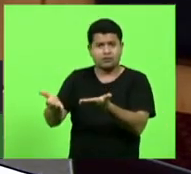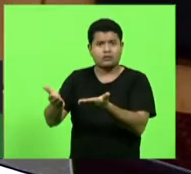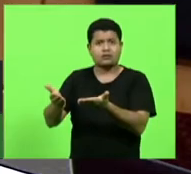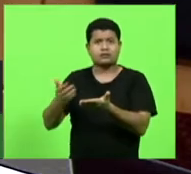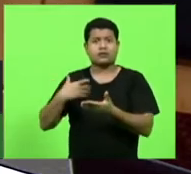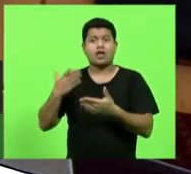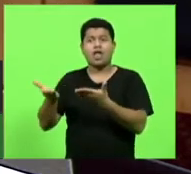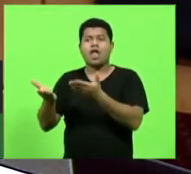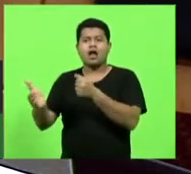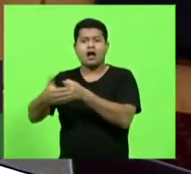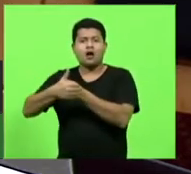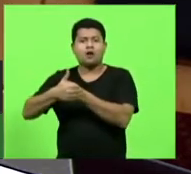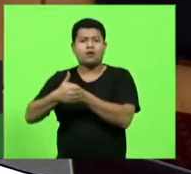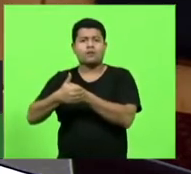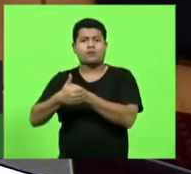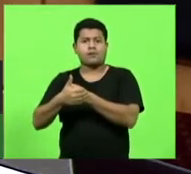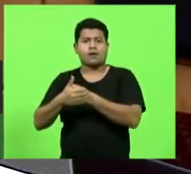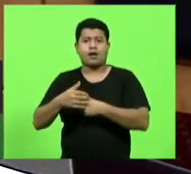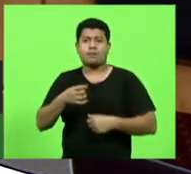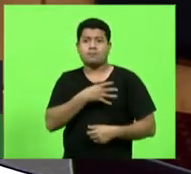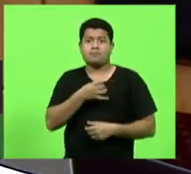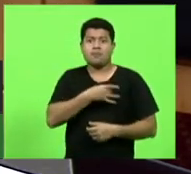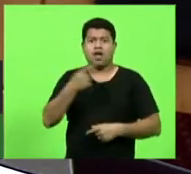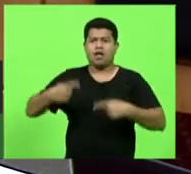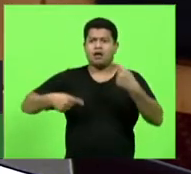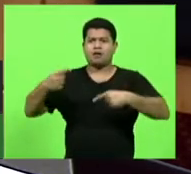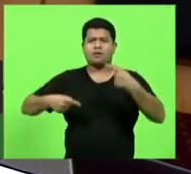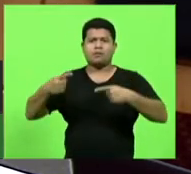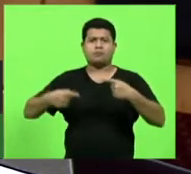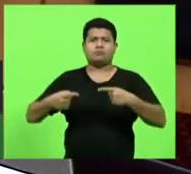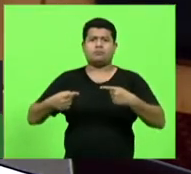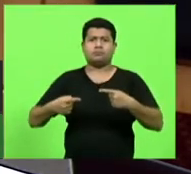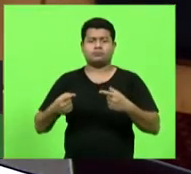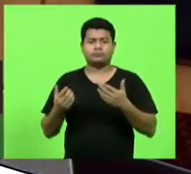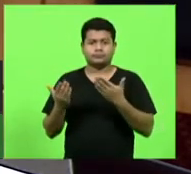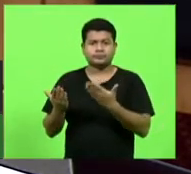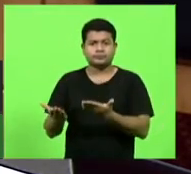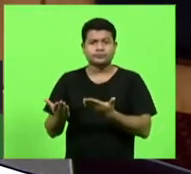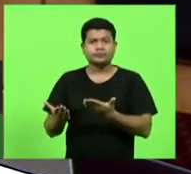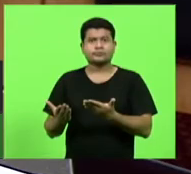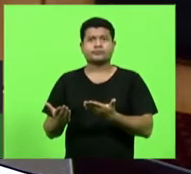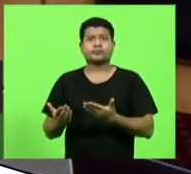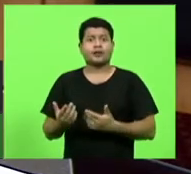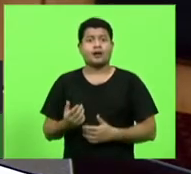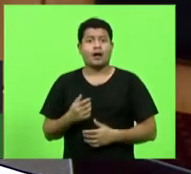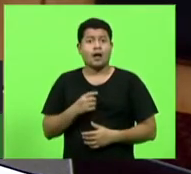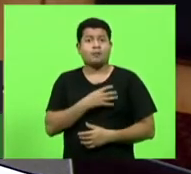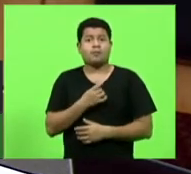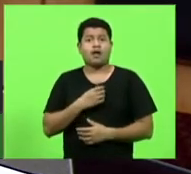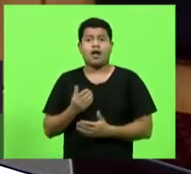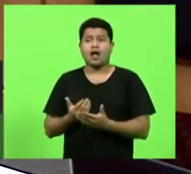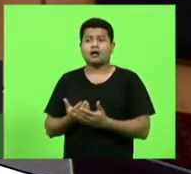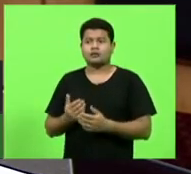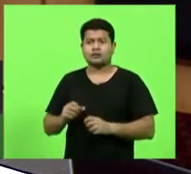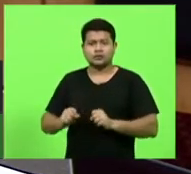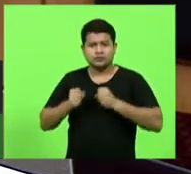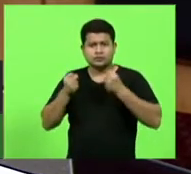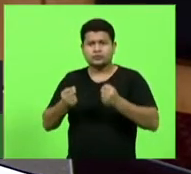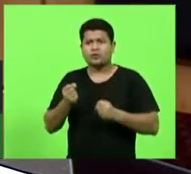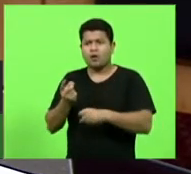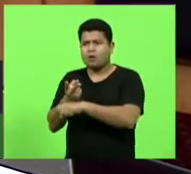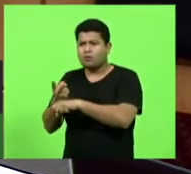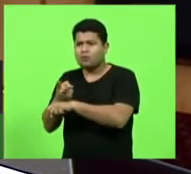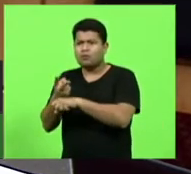Quem que vai querer ter medo de discutir? Quem que vai querer ter medo de buscar mais informações? Investigar, eu já